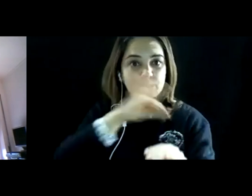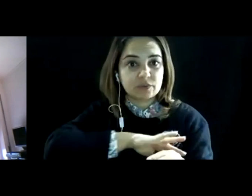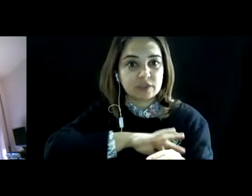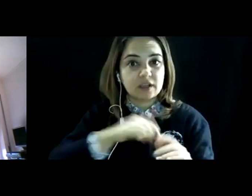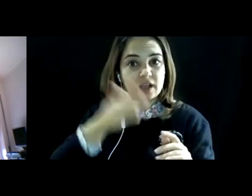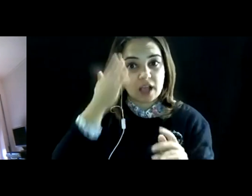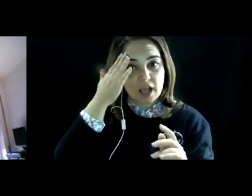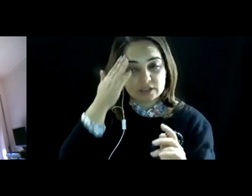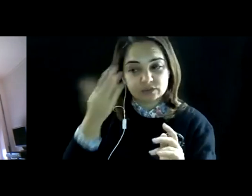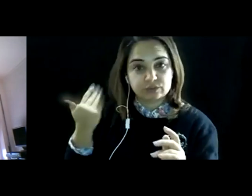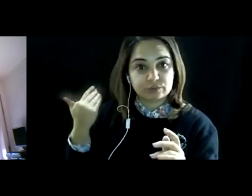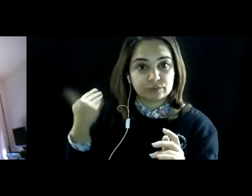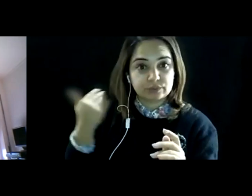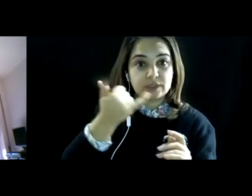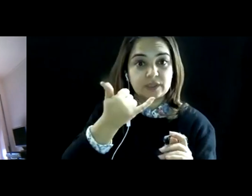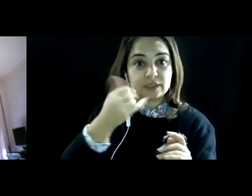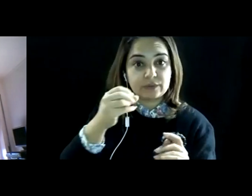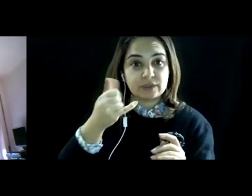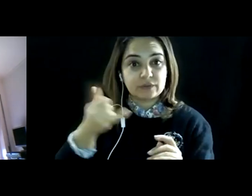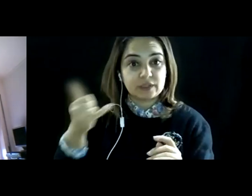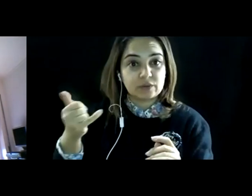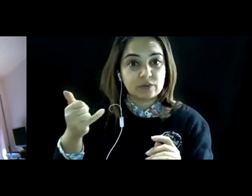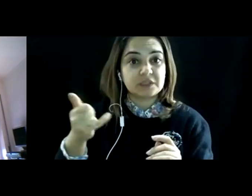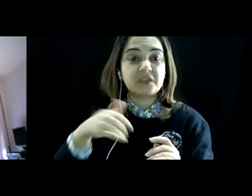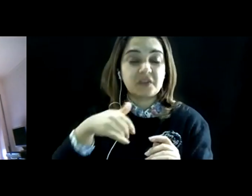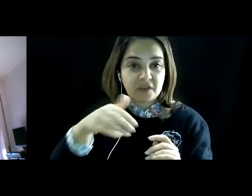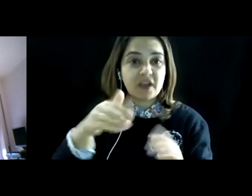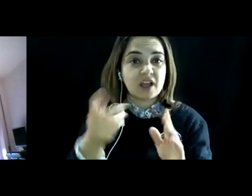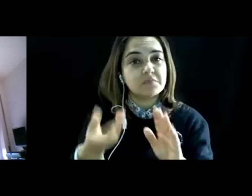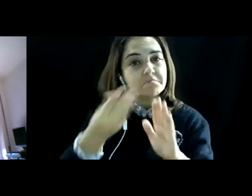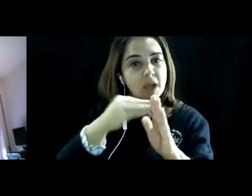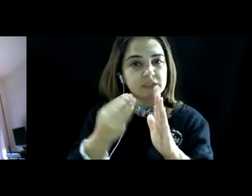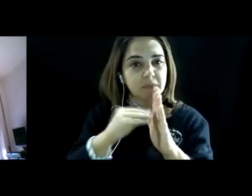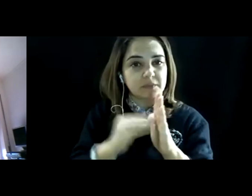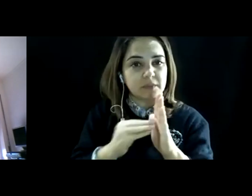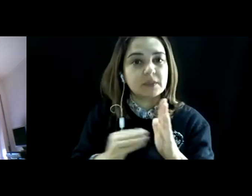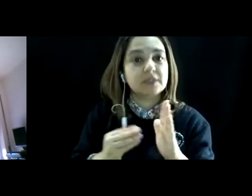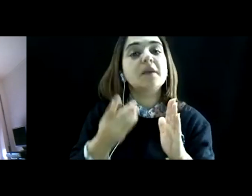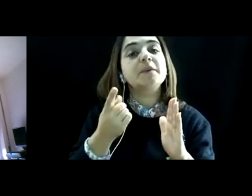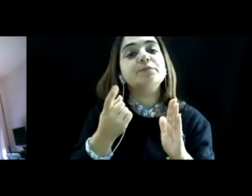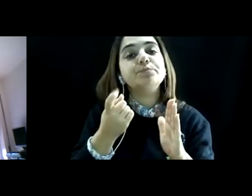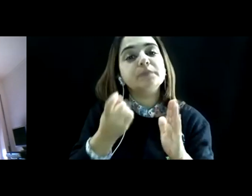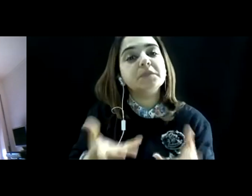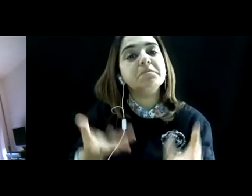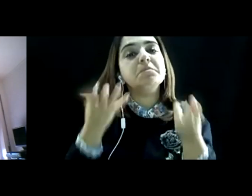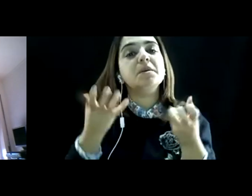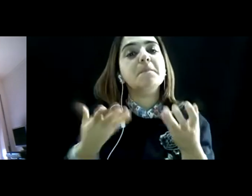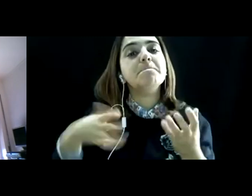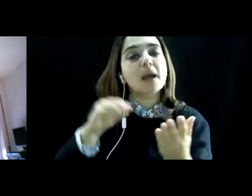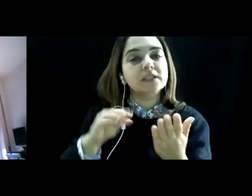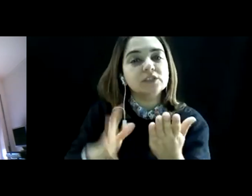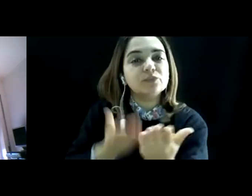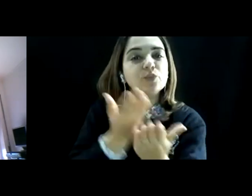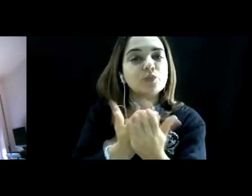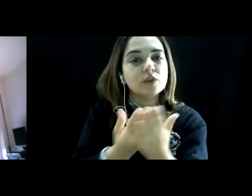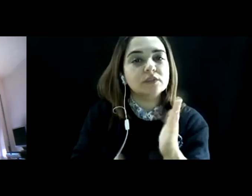deste ano, 2022, penso que será mais que uma linha, vai ter 4 ou 5, mas é preciso mais. É preciso que nós tenhamos a proposta concreta, não só